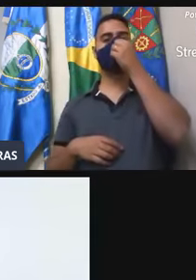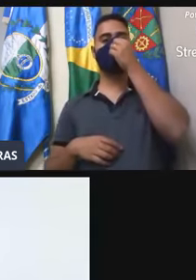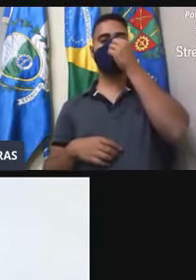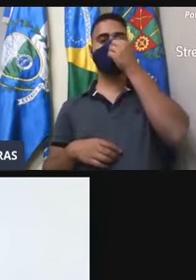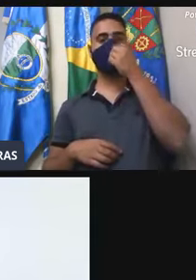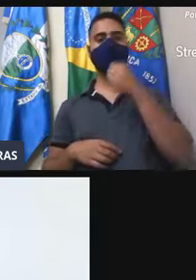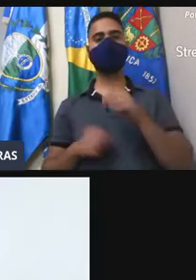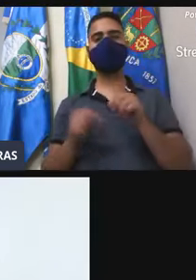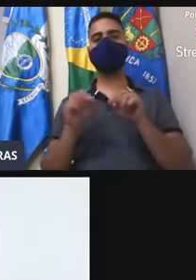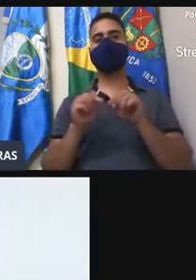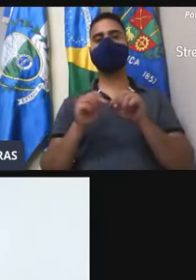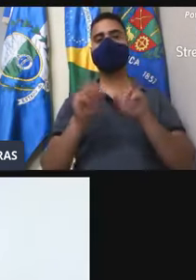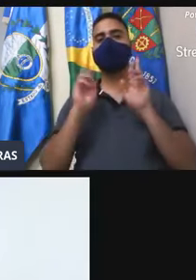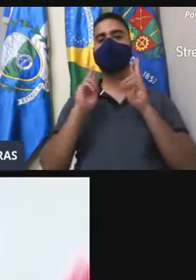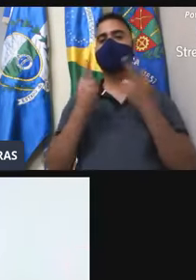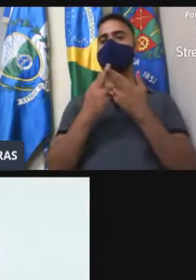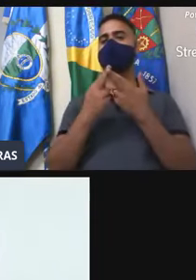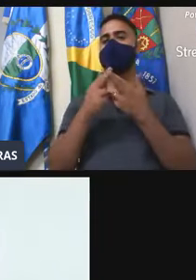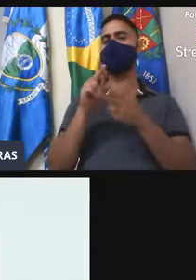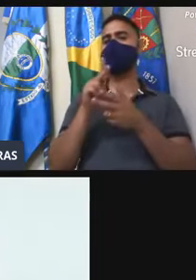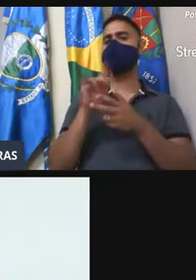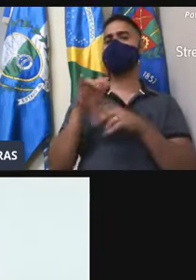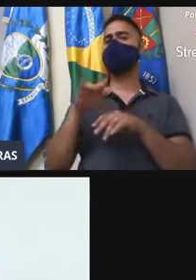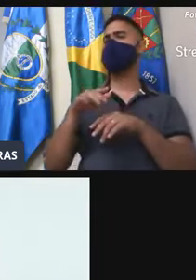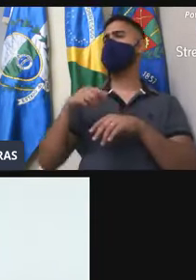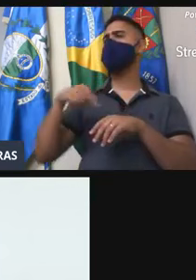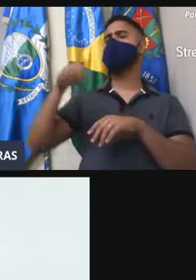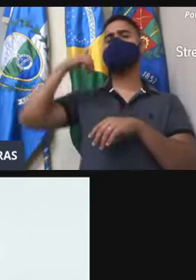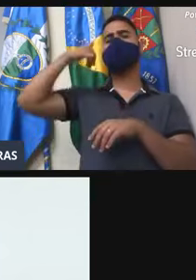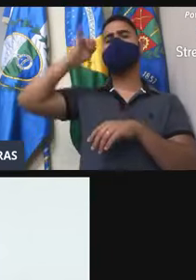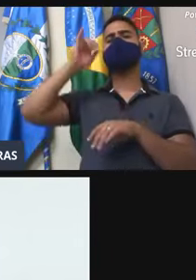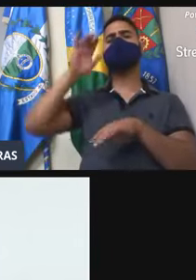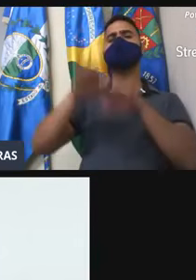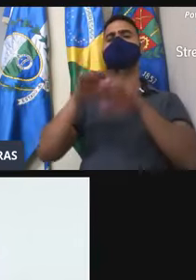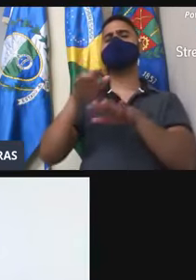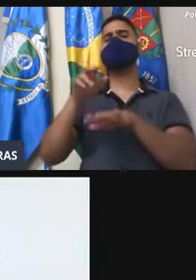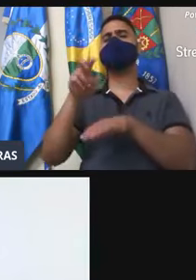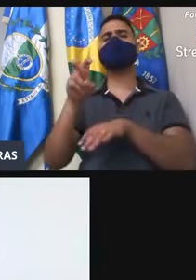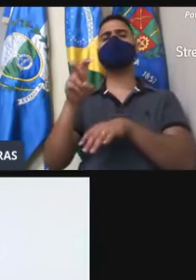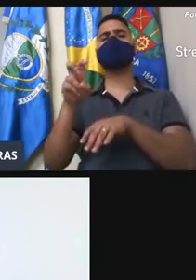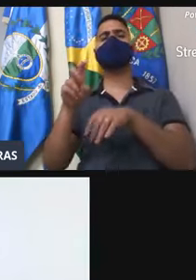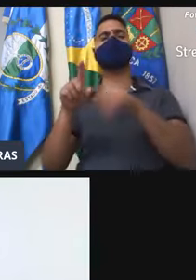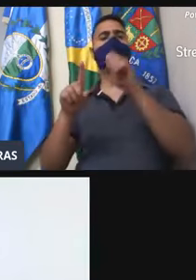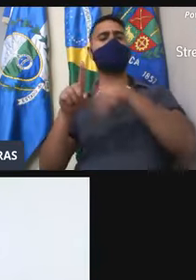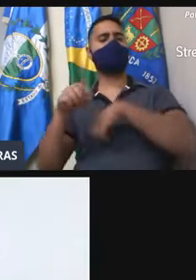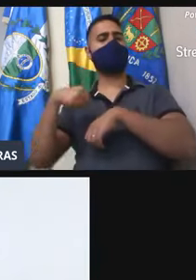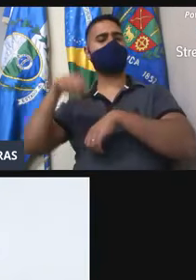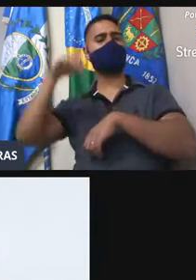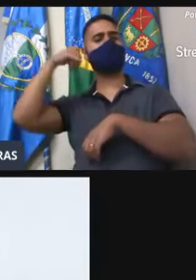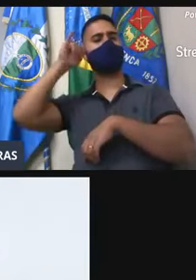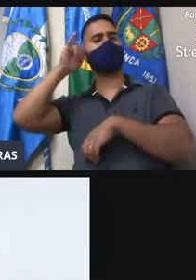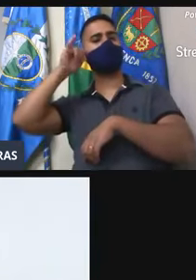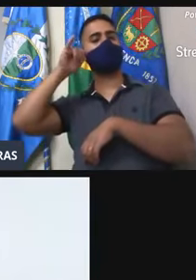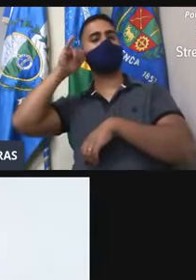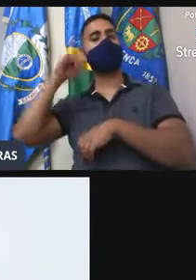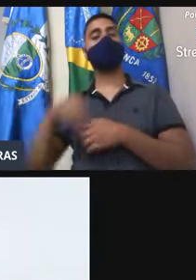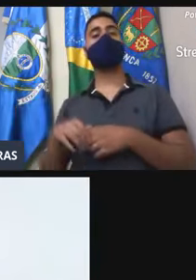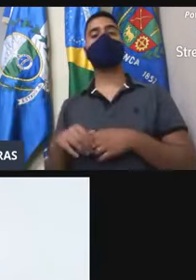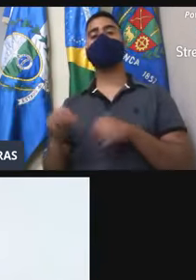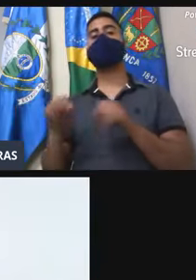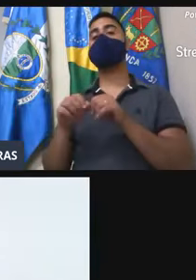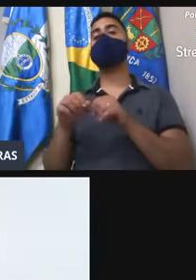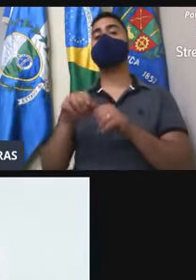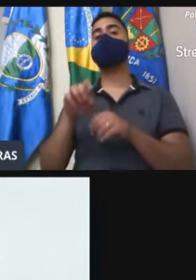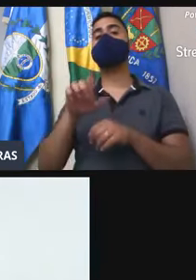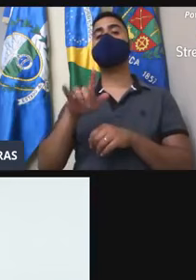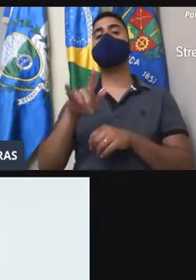lá, meu pai está na roça já há mais de 4 meses, 5 meses com a minha mãe, está com 85, a mãe com 83. Mas nós fizemos um leilão na